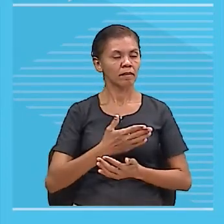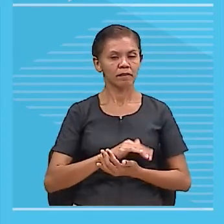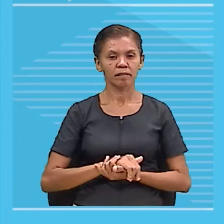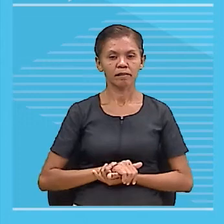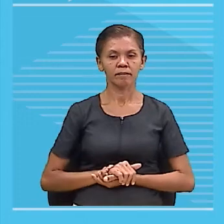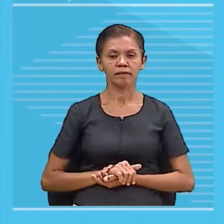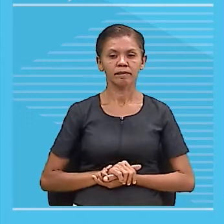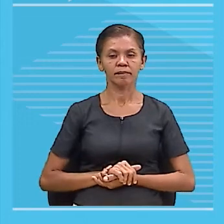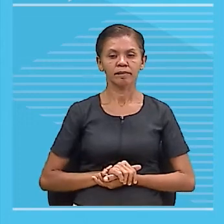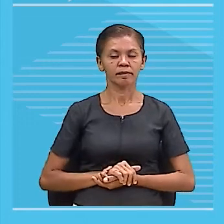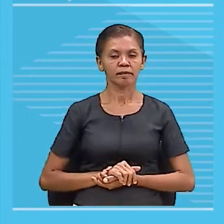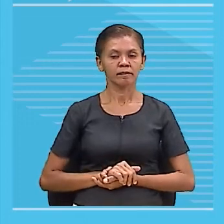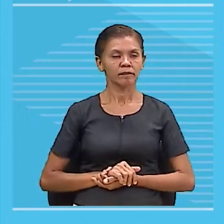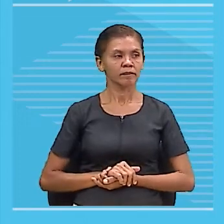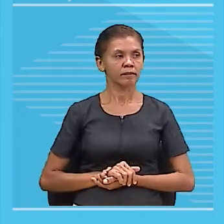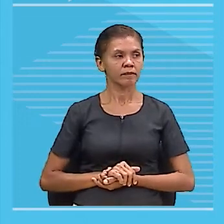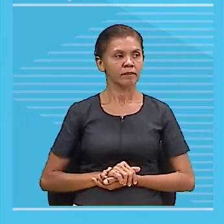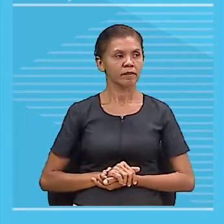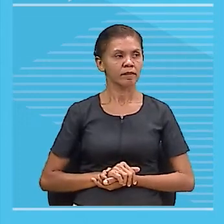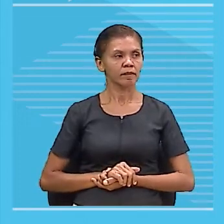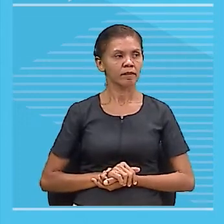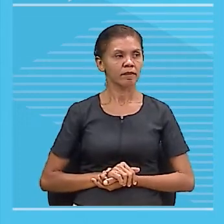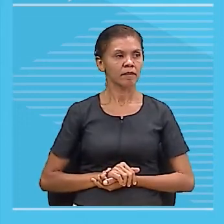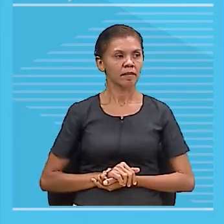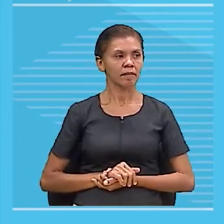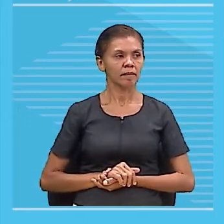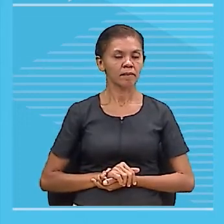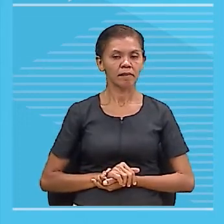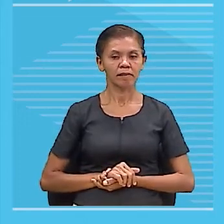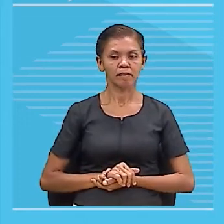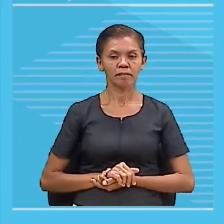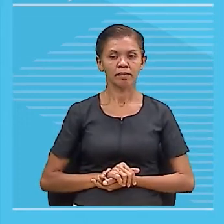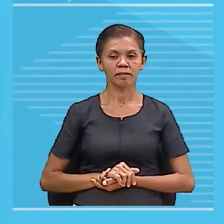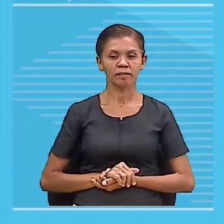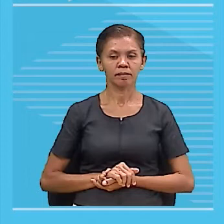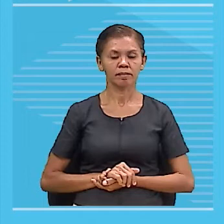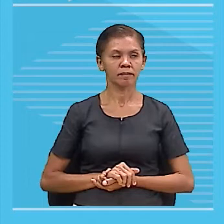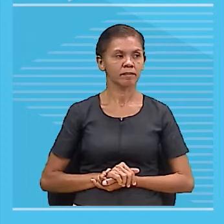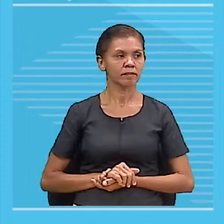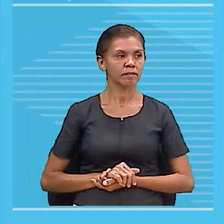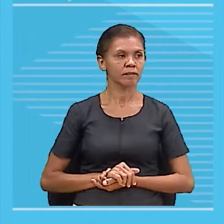DDP. Só isso, pessoal. Professor,